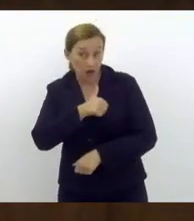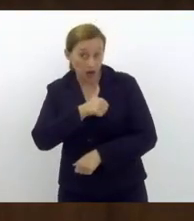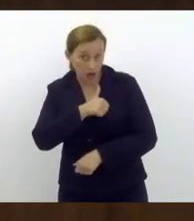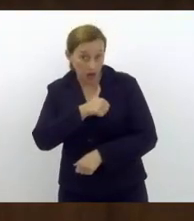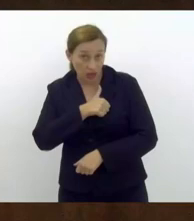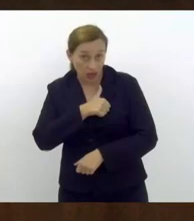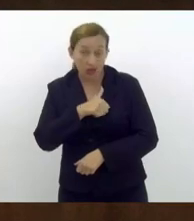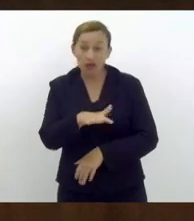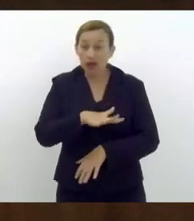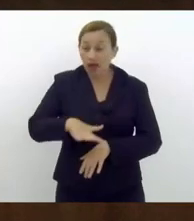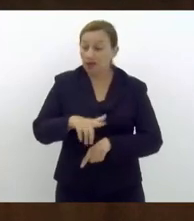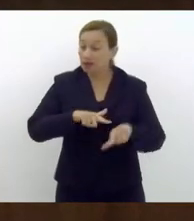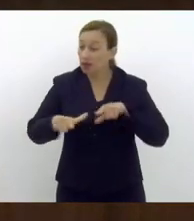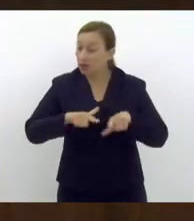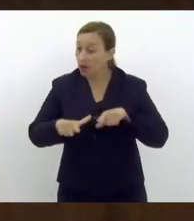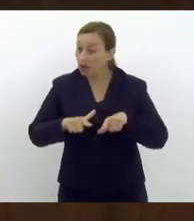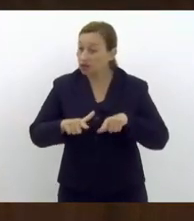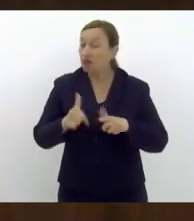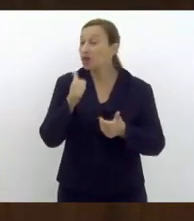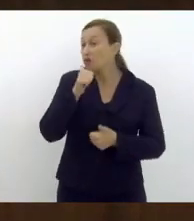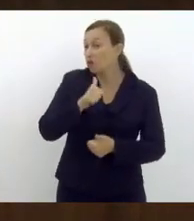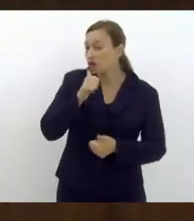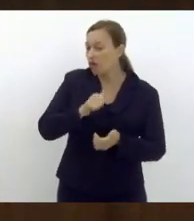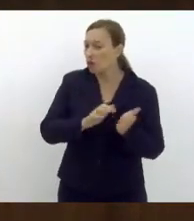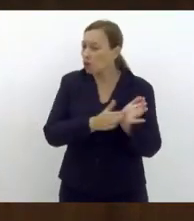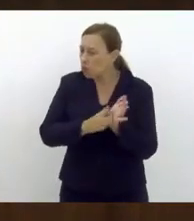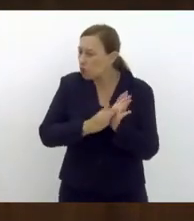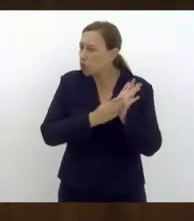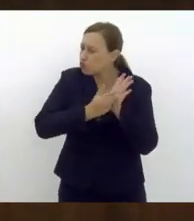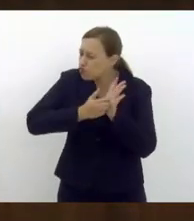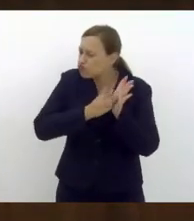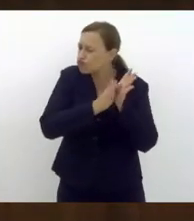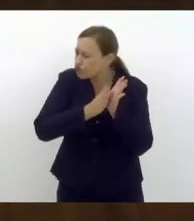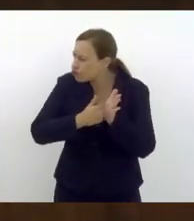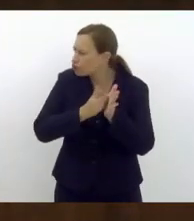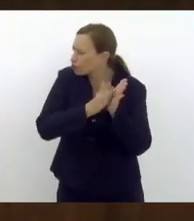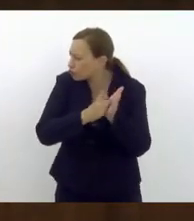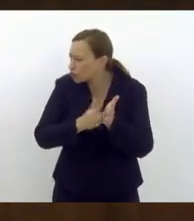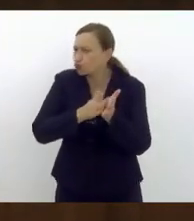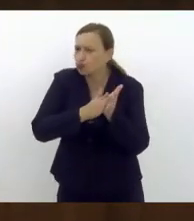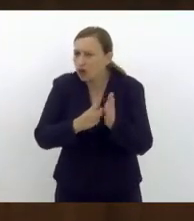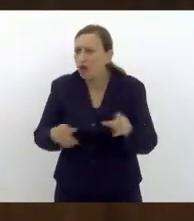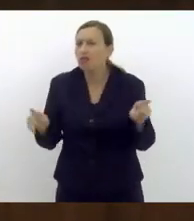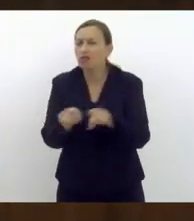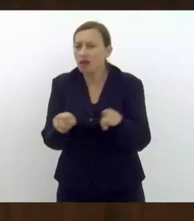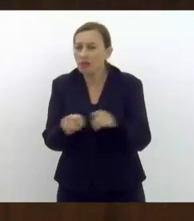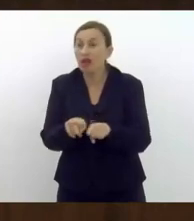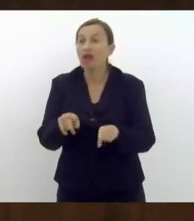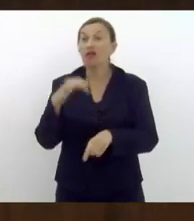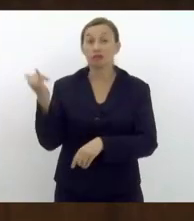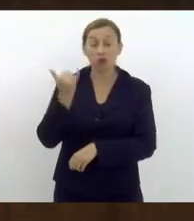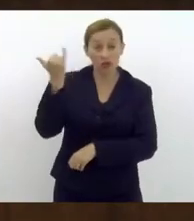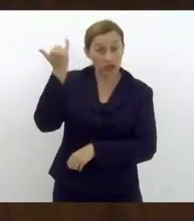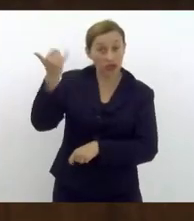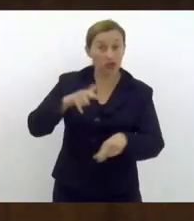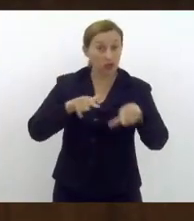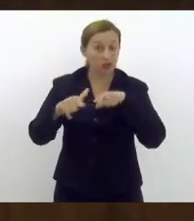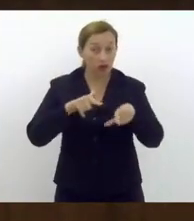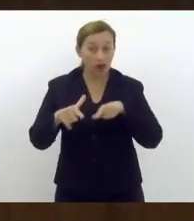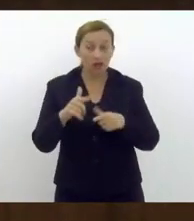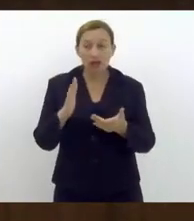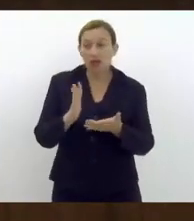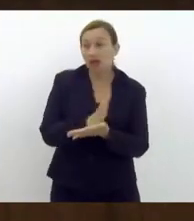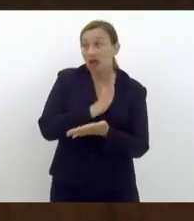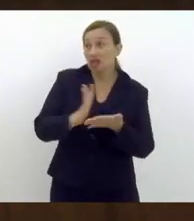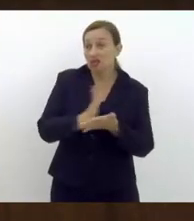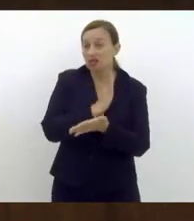no mercado de trabalho, e as mulheres no samba também têm como um mercado de trabalho importante, e essas mulheres muitas vezes